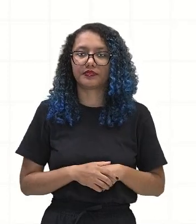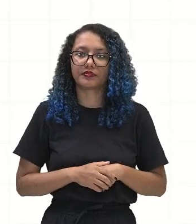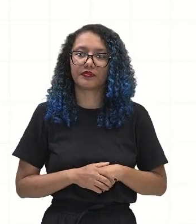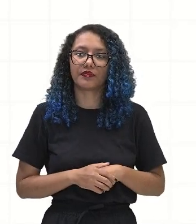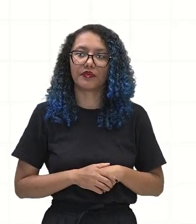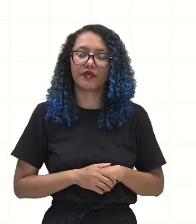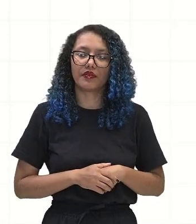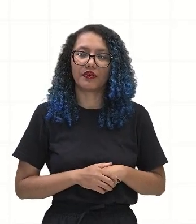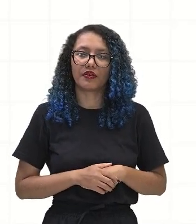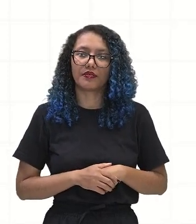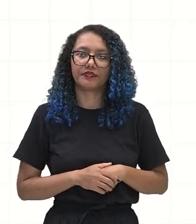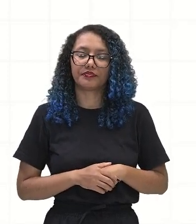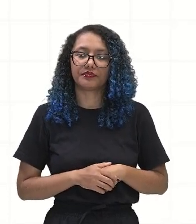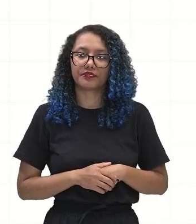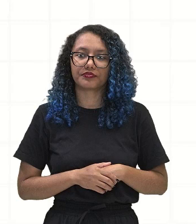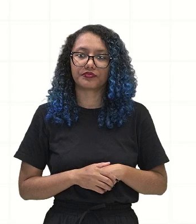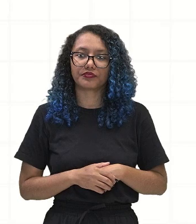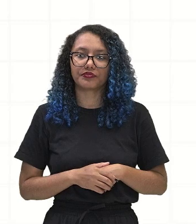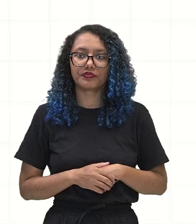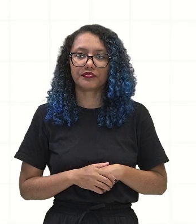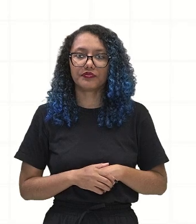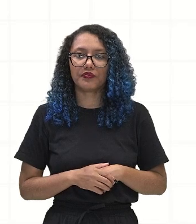Na forma aqui, ó,